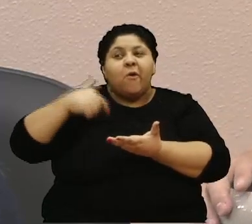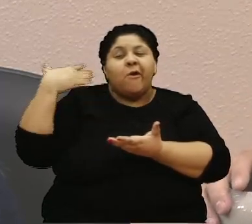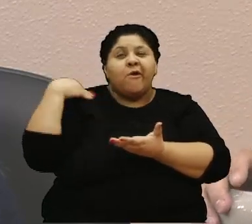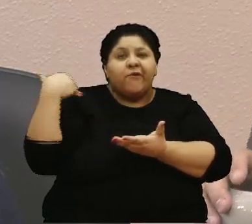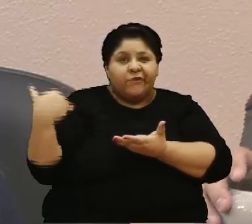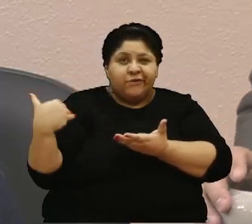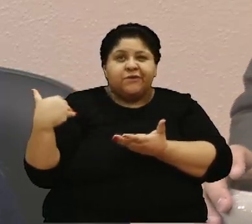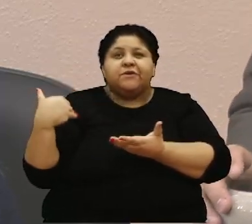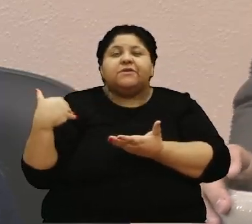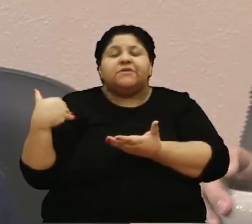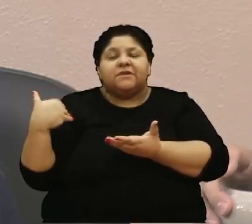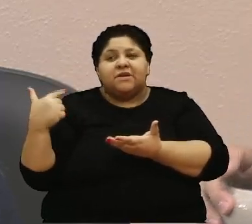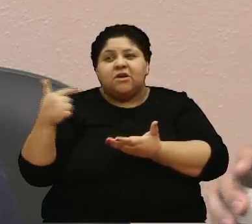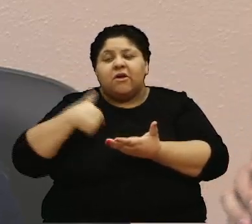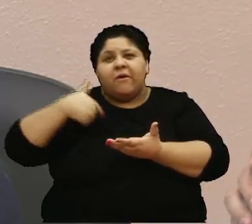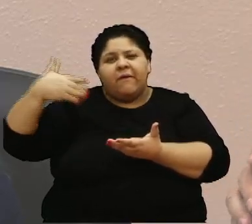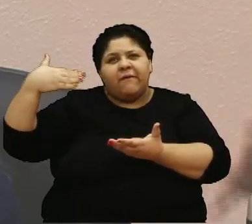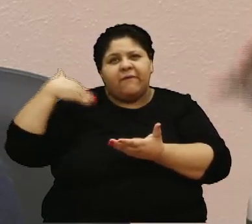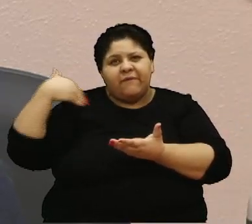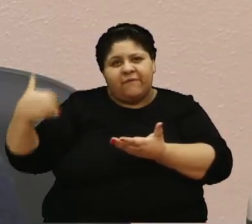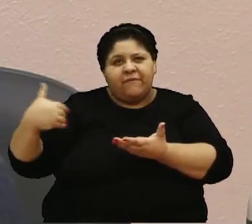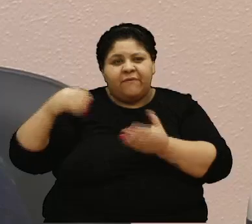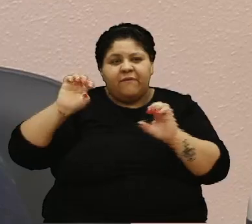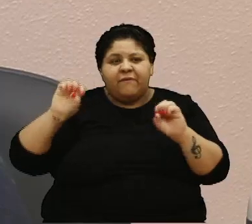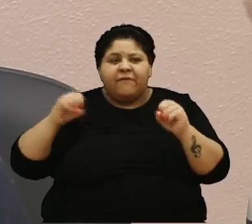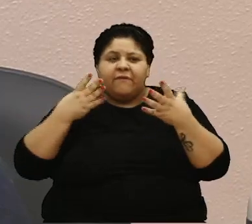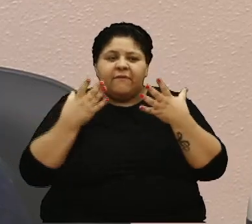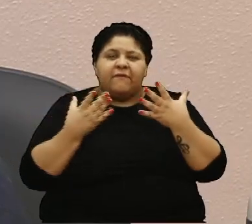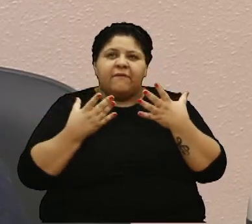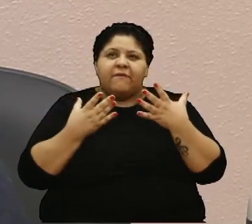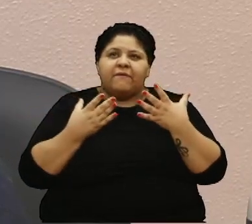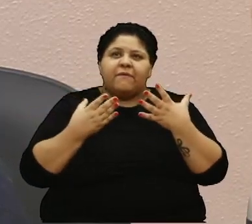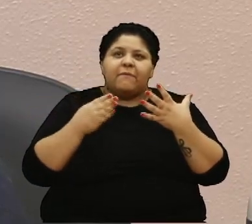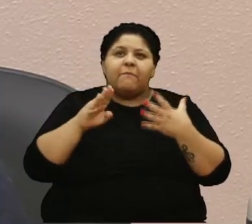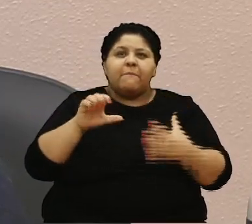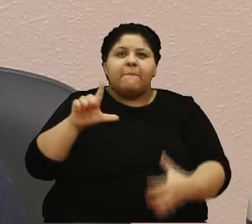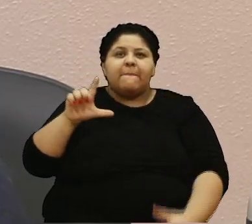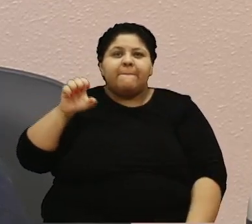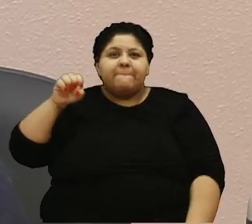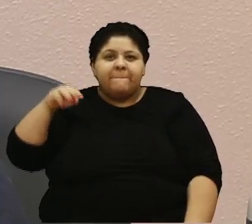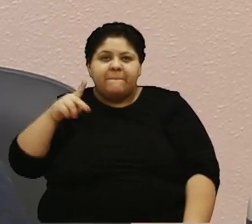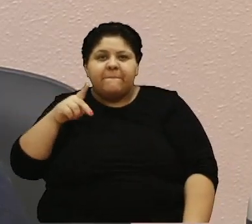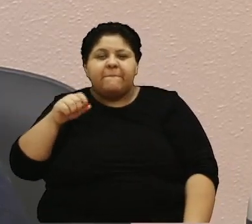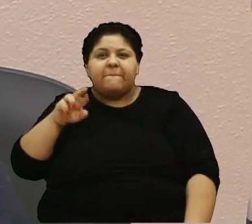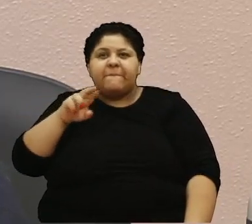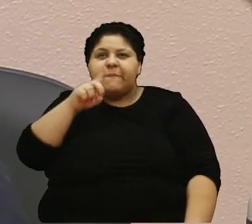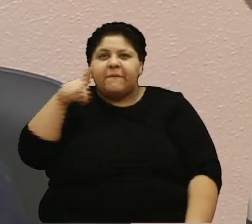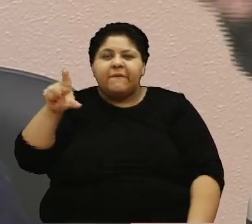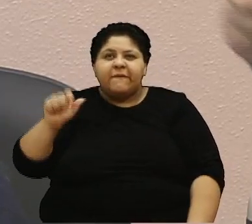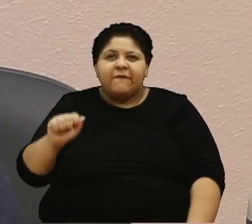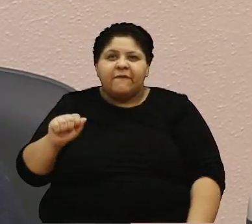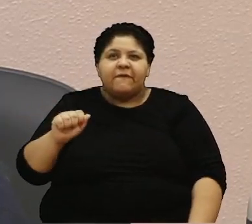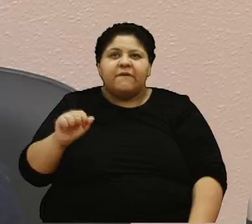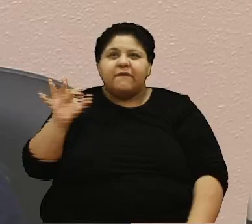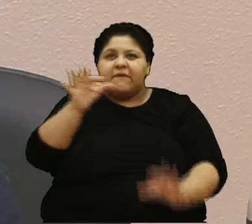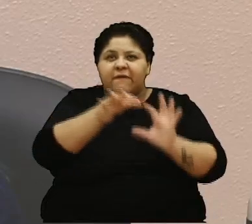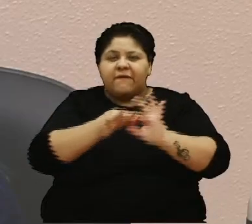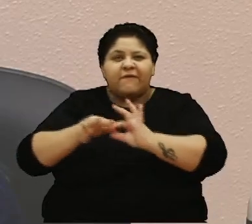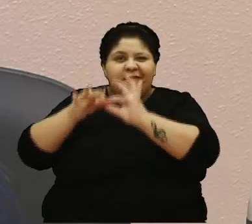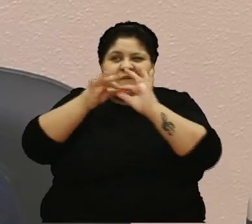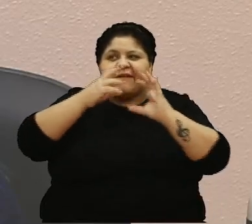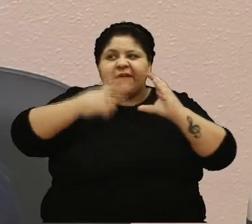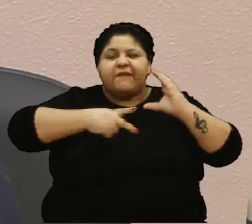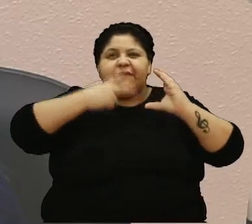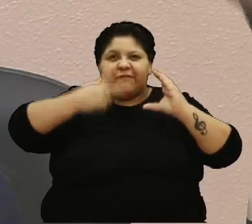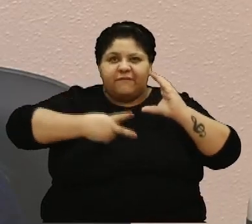Uma parte, presidente. Eu fui convidado para um evento em Belém do Pará, pela União Brasileira de Câmara de